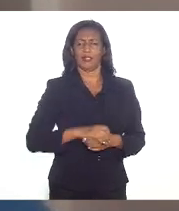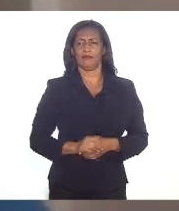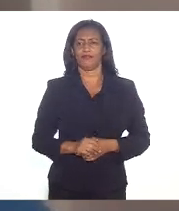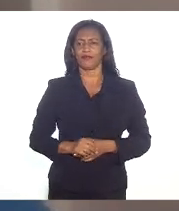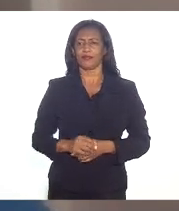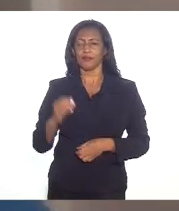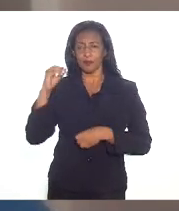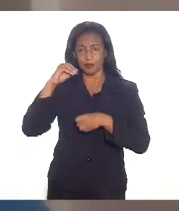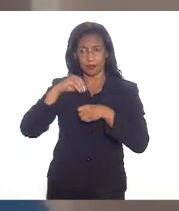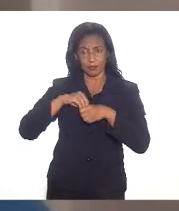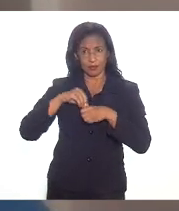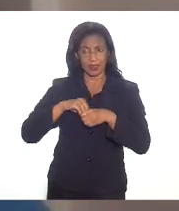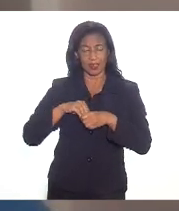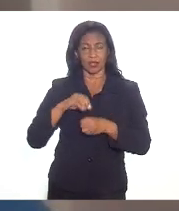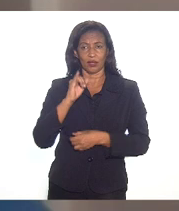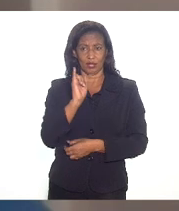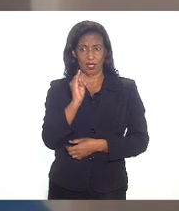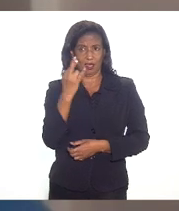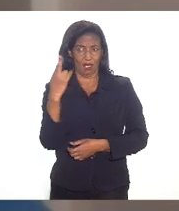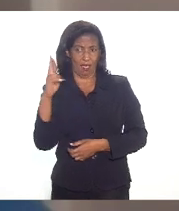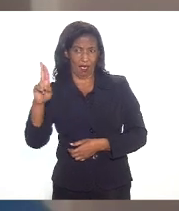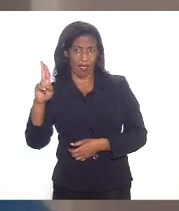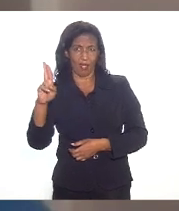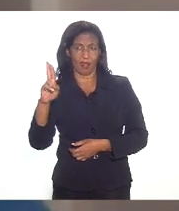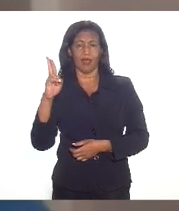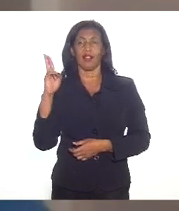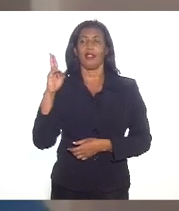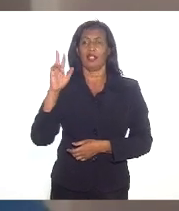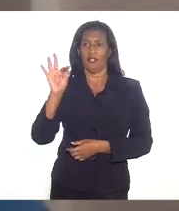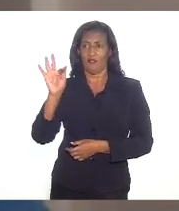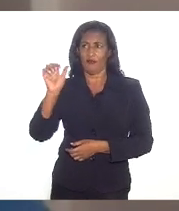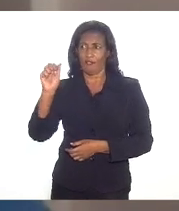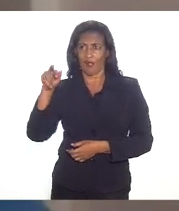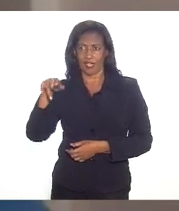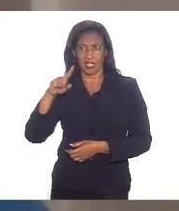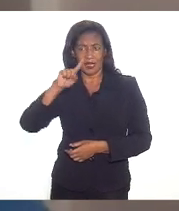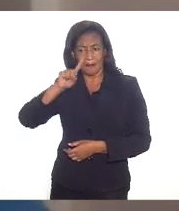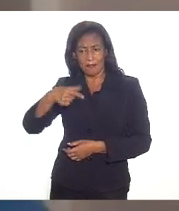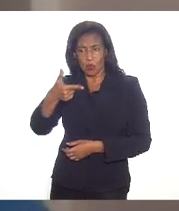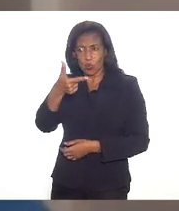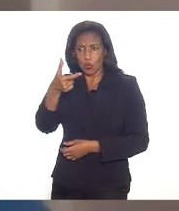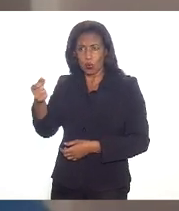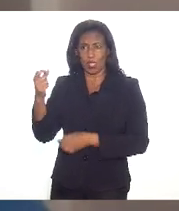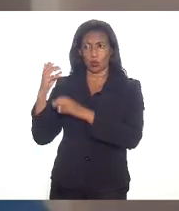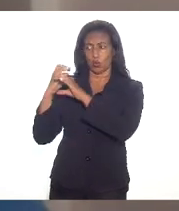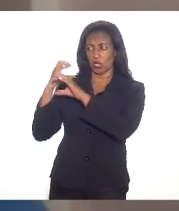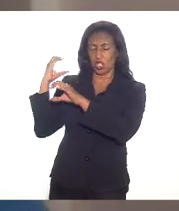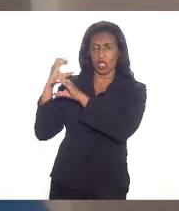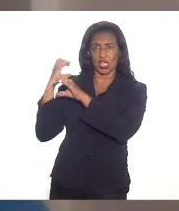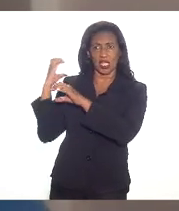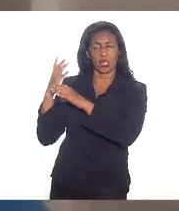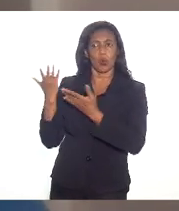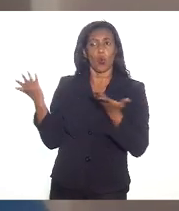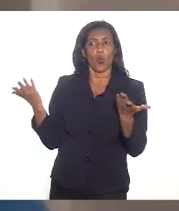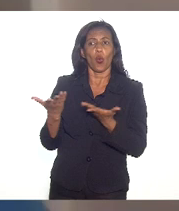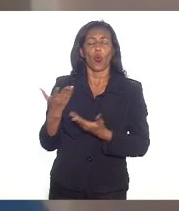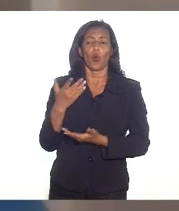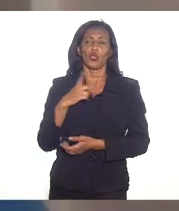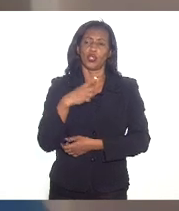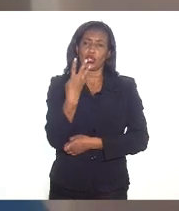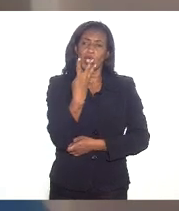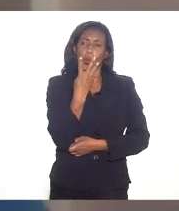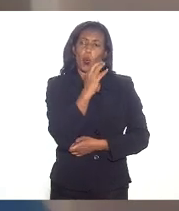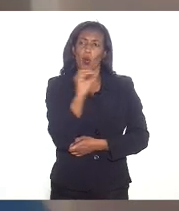Receita, da Secretaria de Fazenda, nós tínhamos cerca de 1.200 engenheiros nos anos 80, hoje nós temos 400 perto